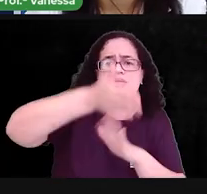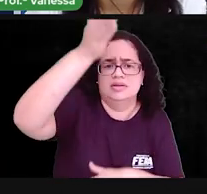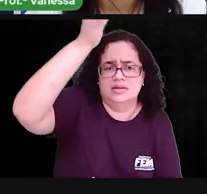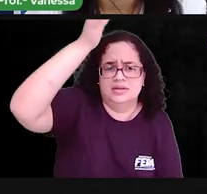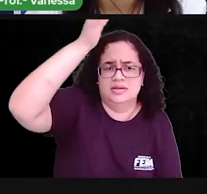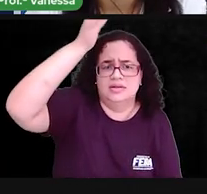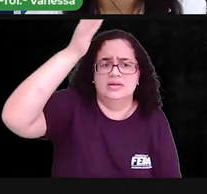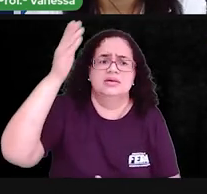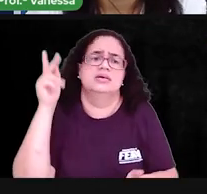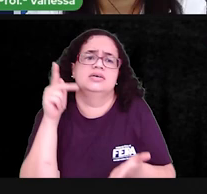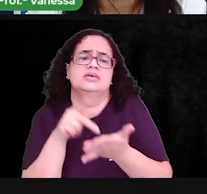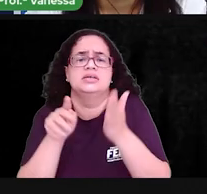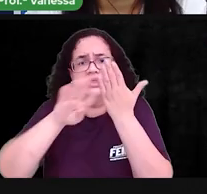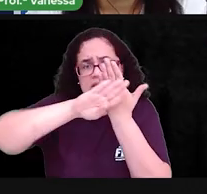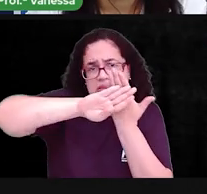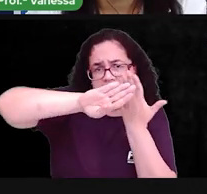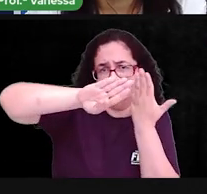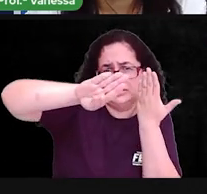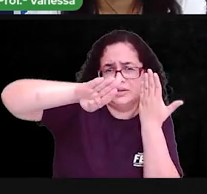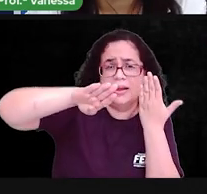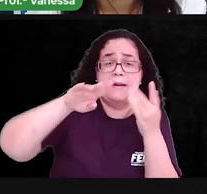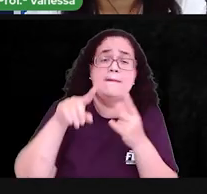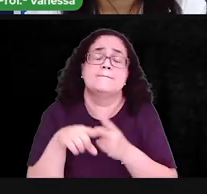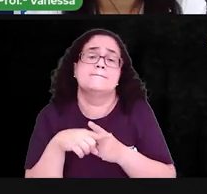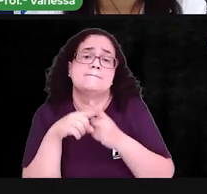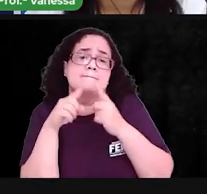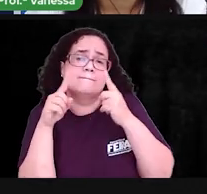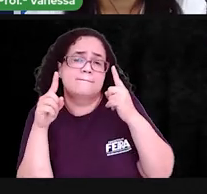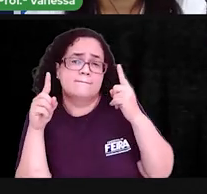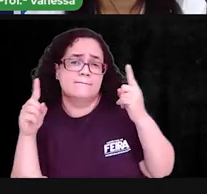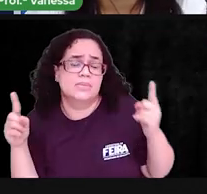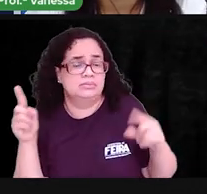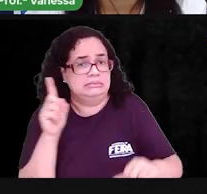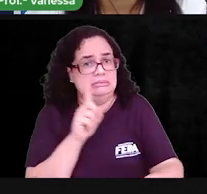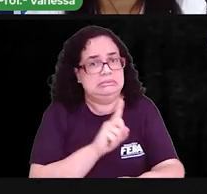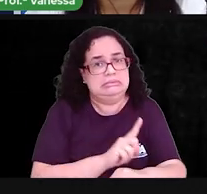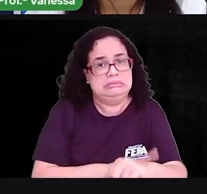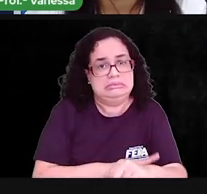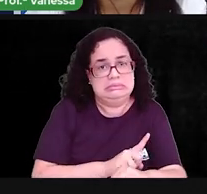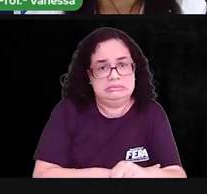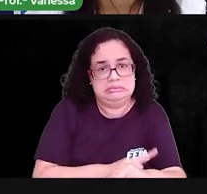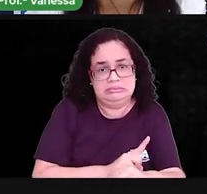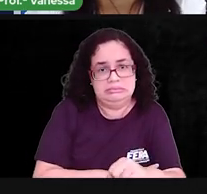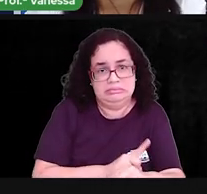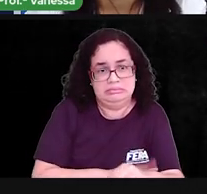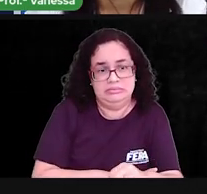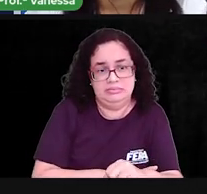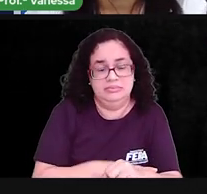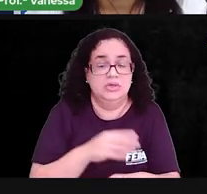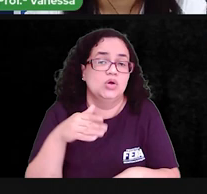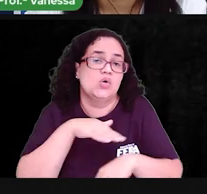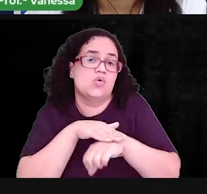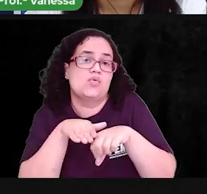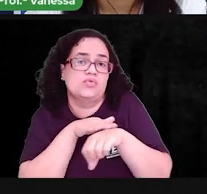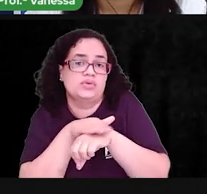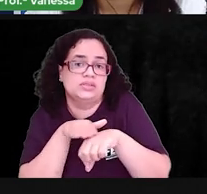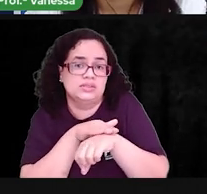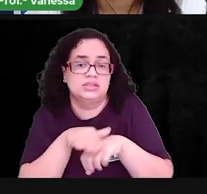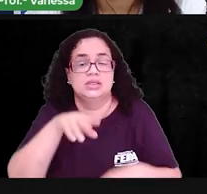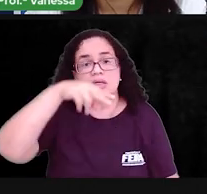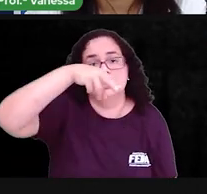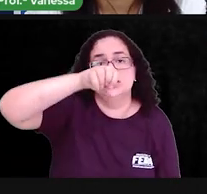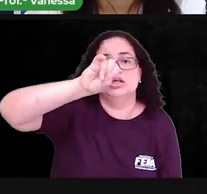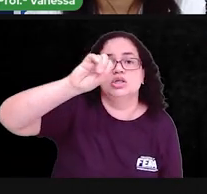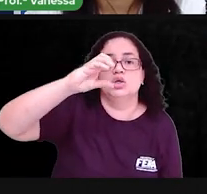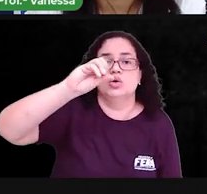Nicolau seria o novamente separados mas enquanto não chegava a hora ela trata aprendida e Nicolau